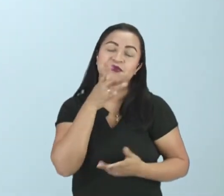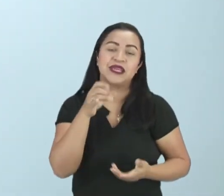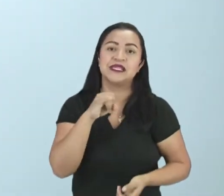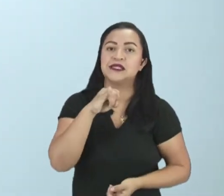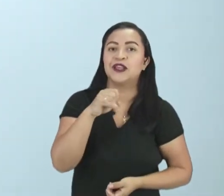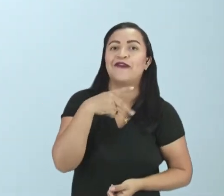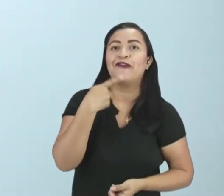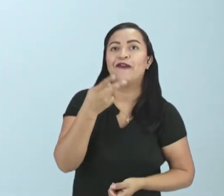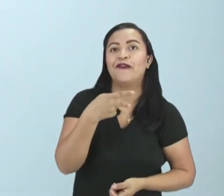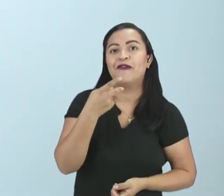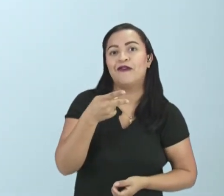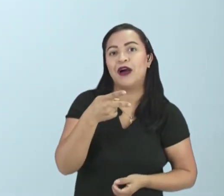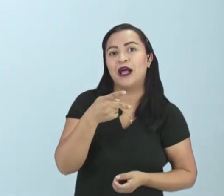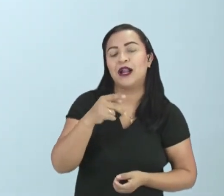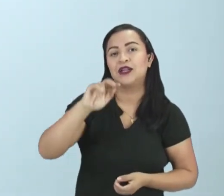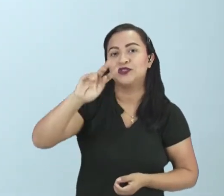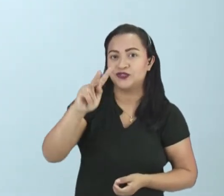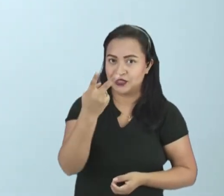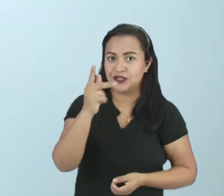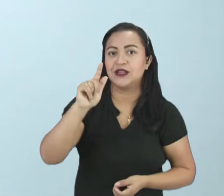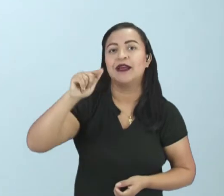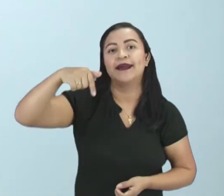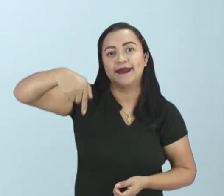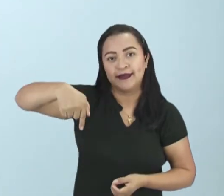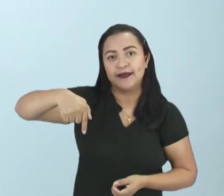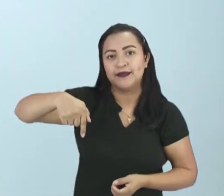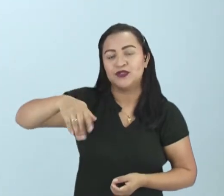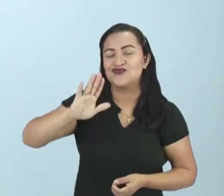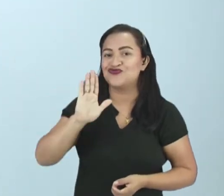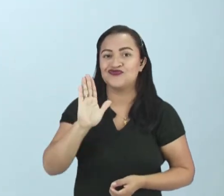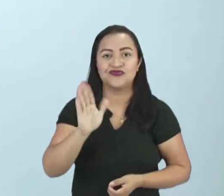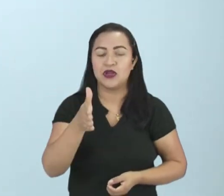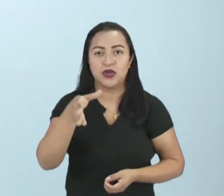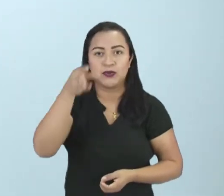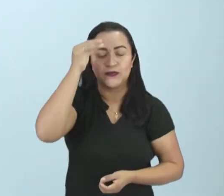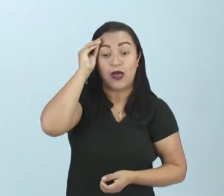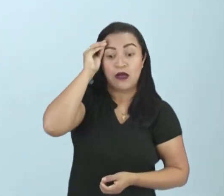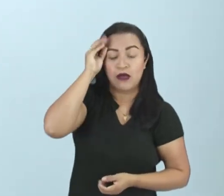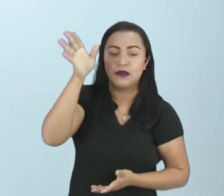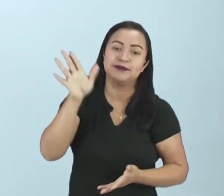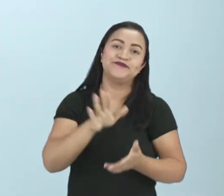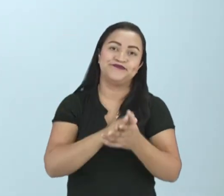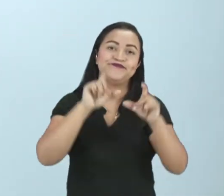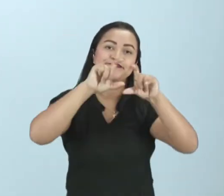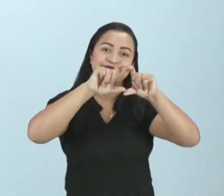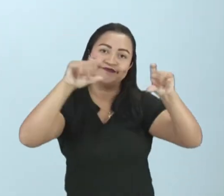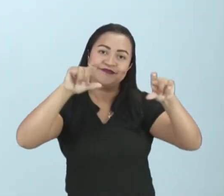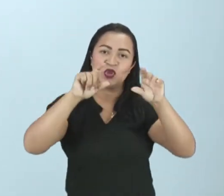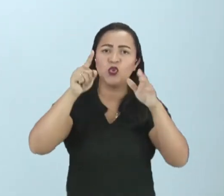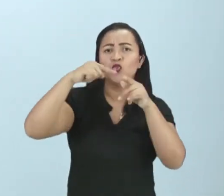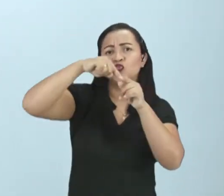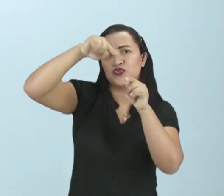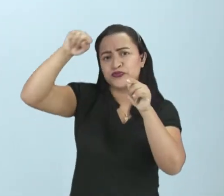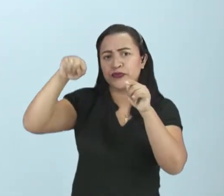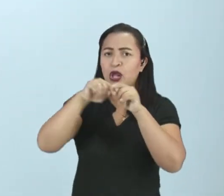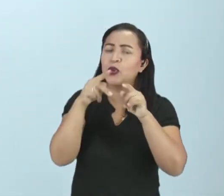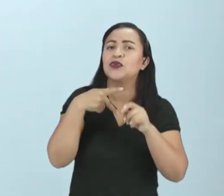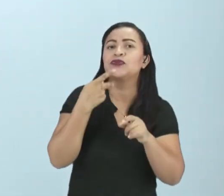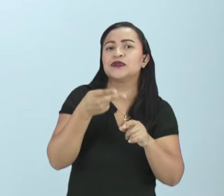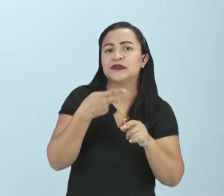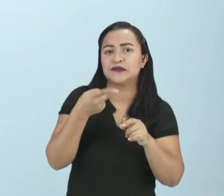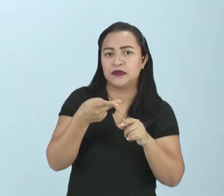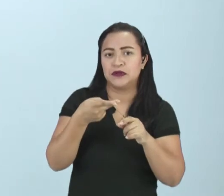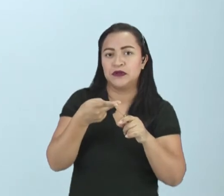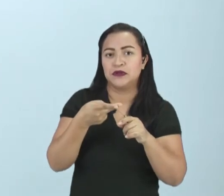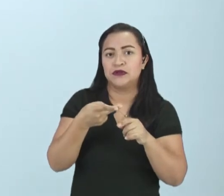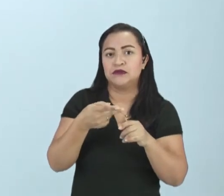mente os balões, tá certo? Porque é eles que vão representando ali as falas daqueles personagens, seja